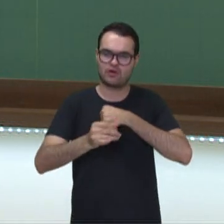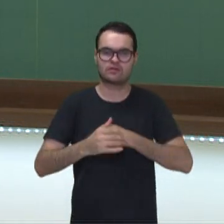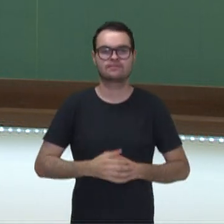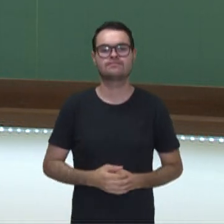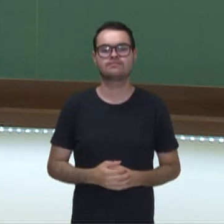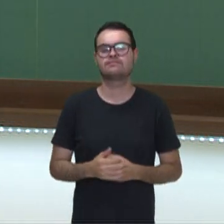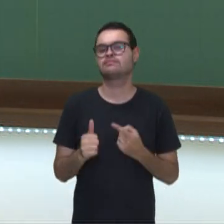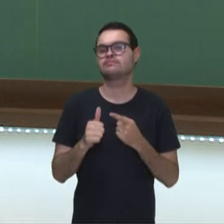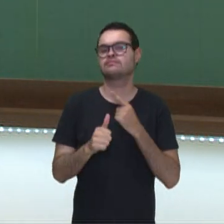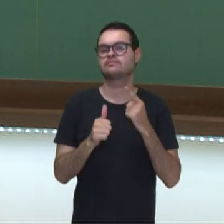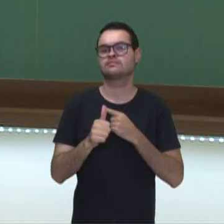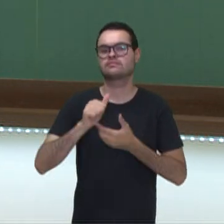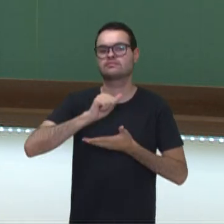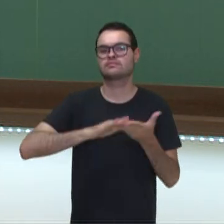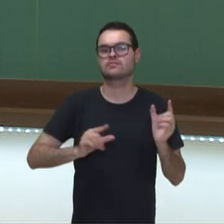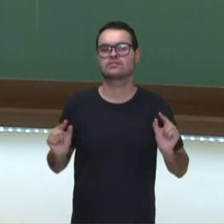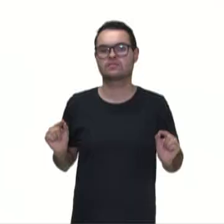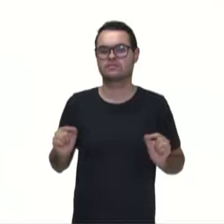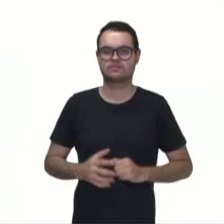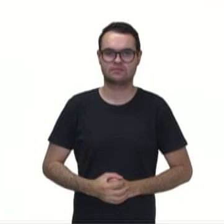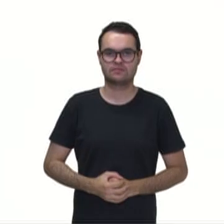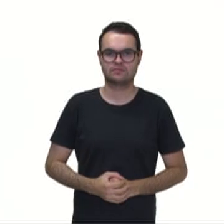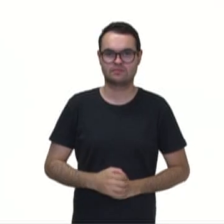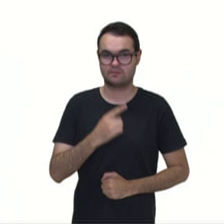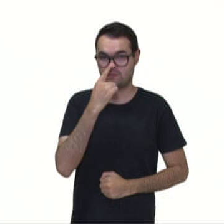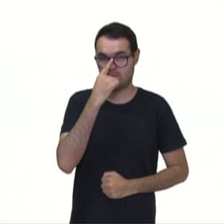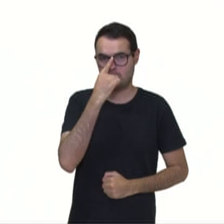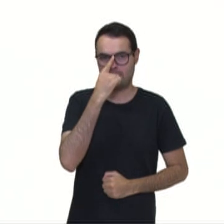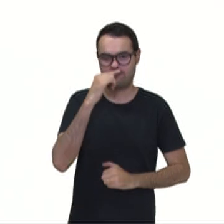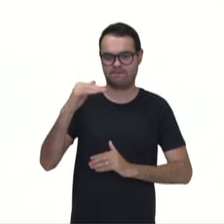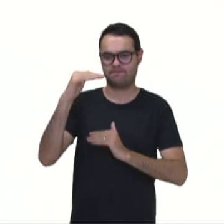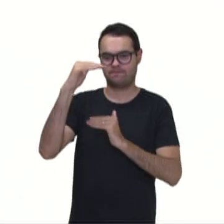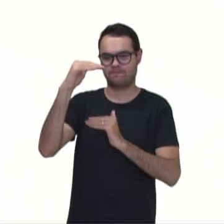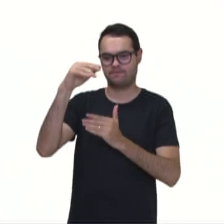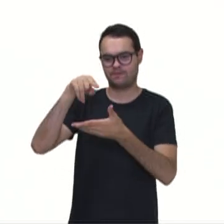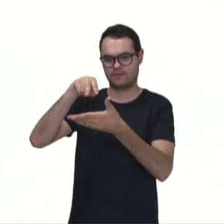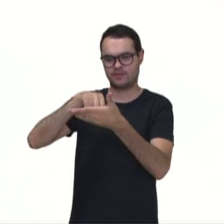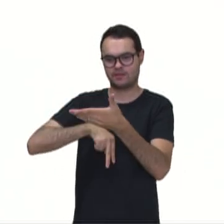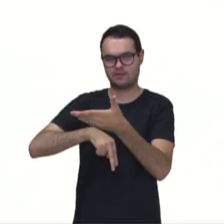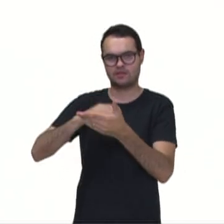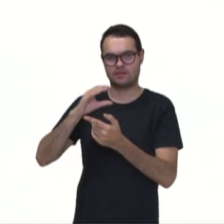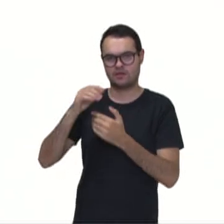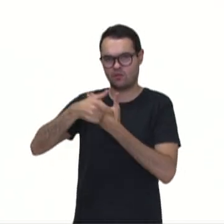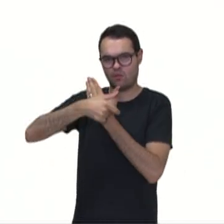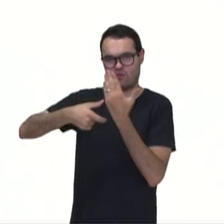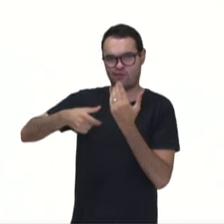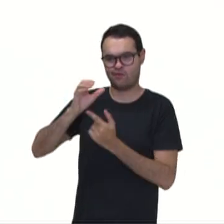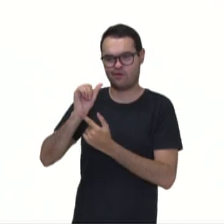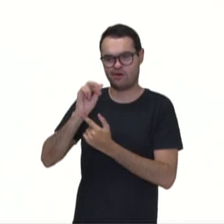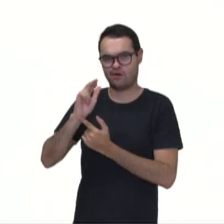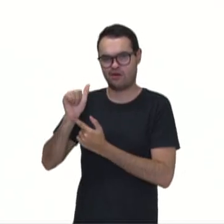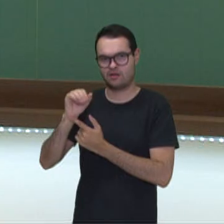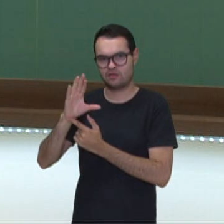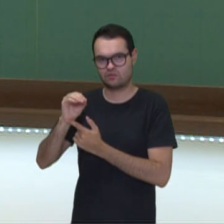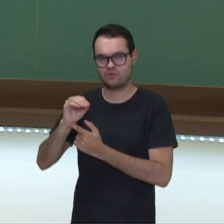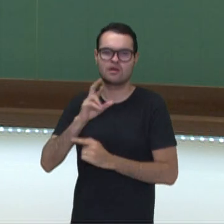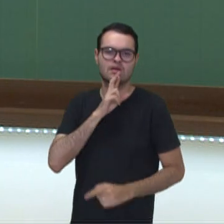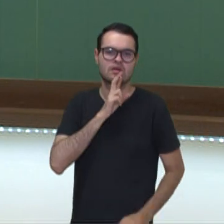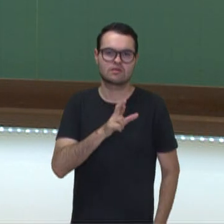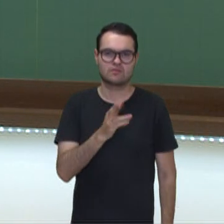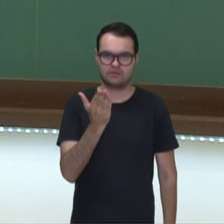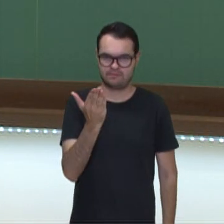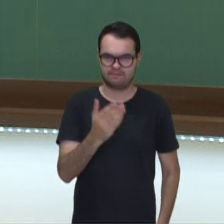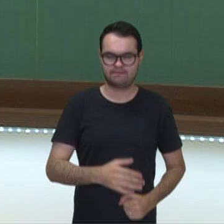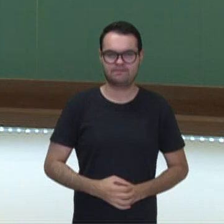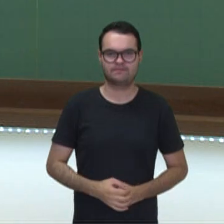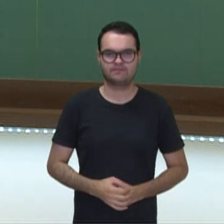nossa primeira atividade. O comando diz: após ler esse trecho da crônica de Valcir Carrasco, responda. Veja que essa